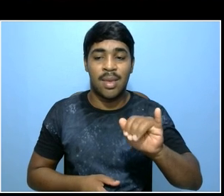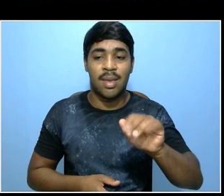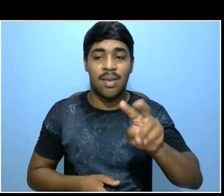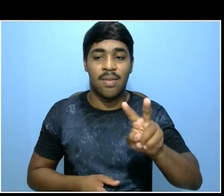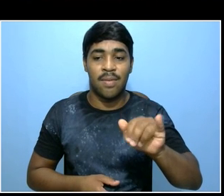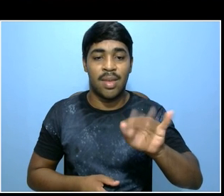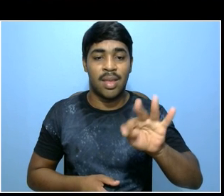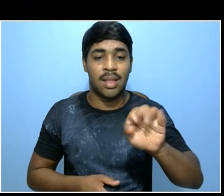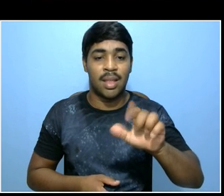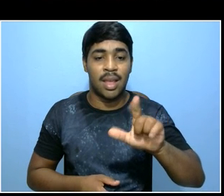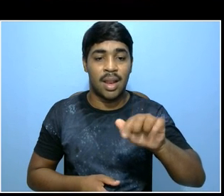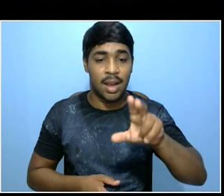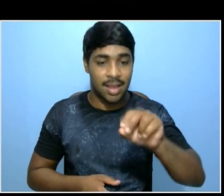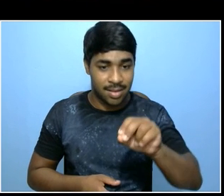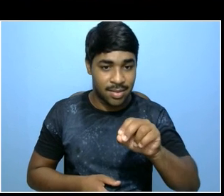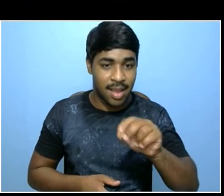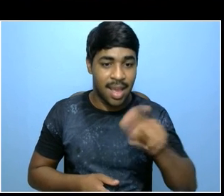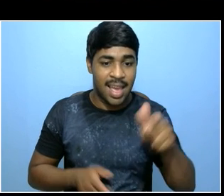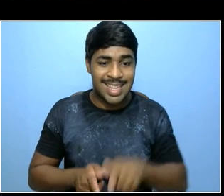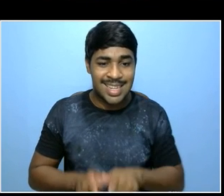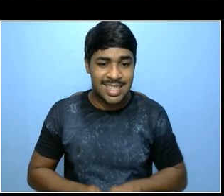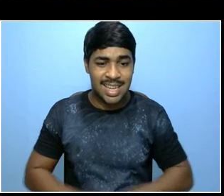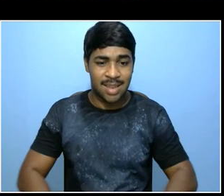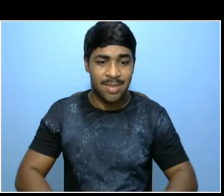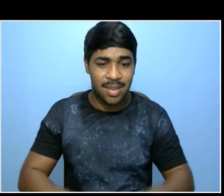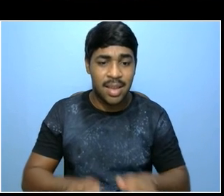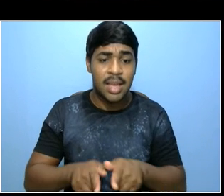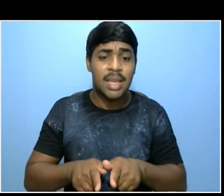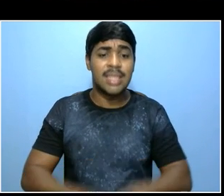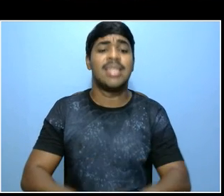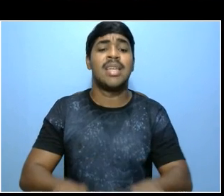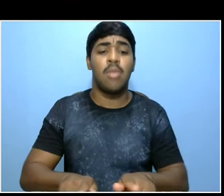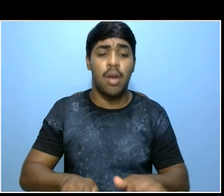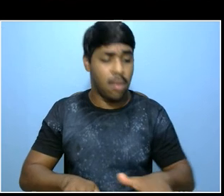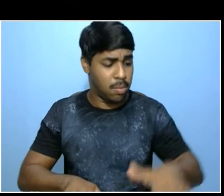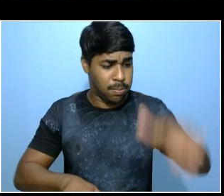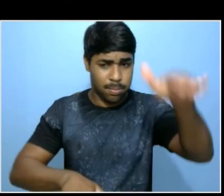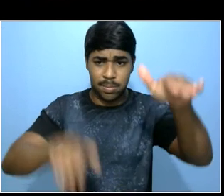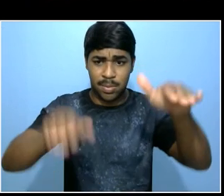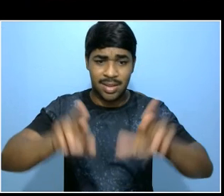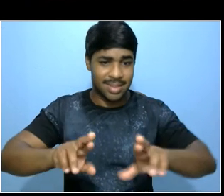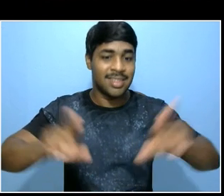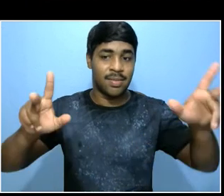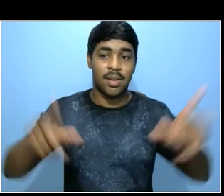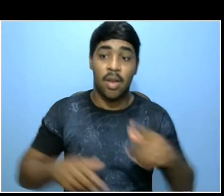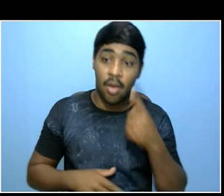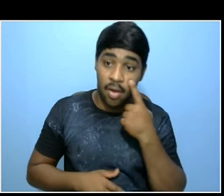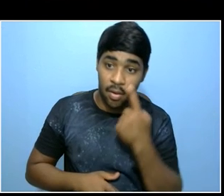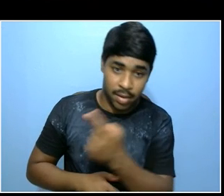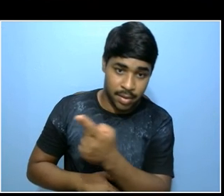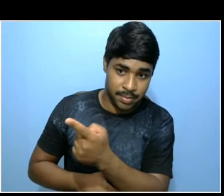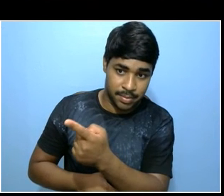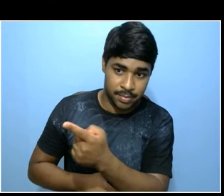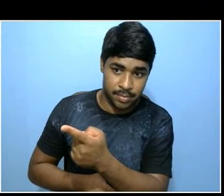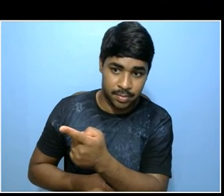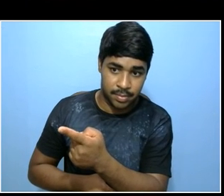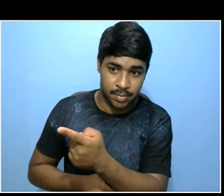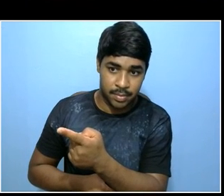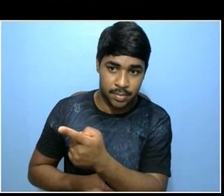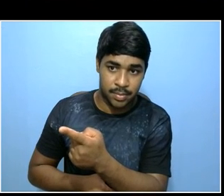fraternos ou de zigóticos. São gêmeos que a gente fala que são diferentes. Então, aqui para vocês entenderem melhor, ó,